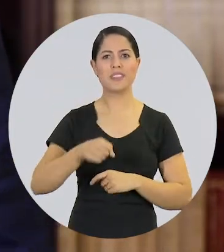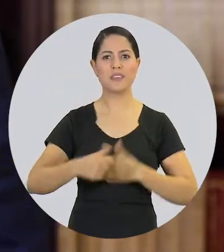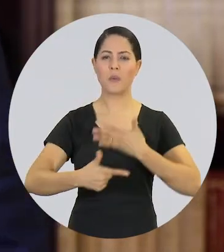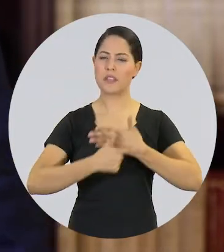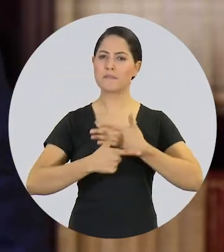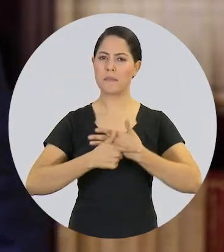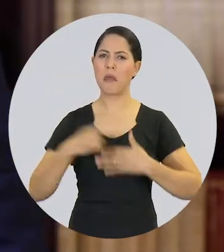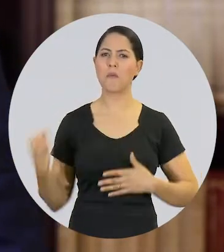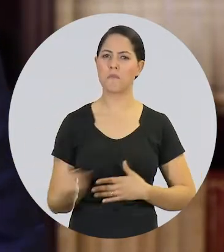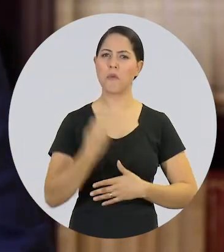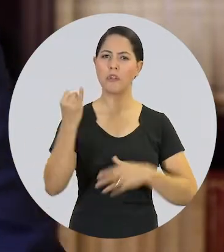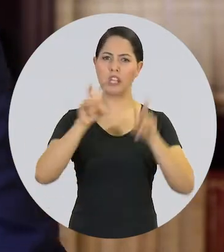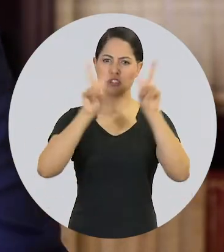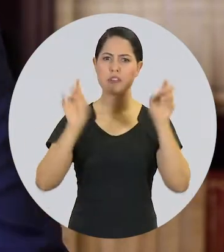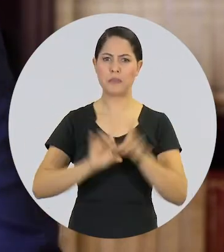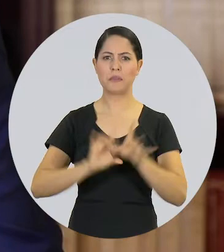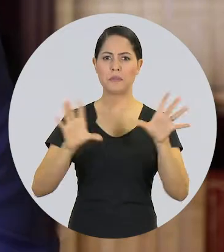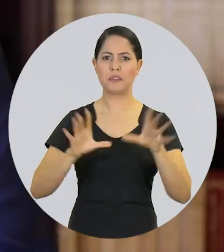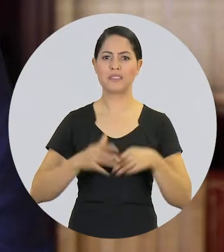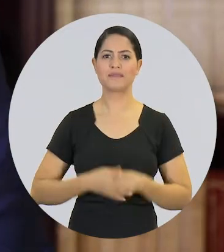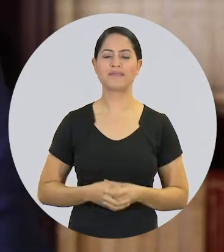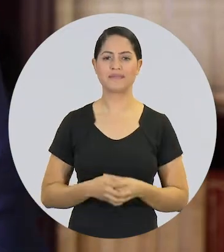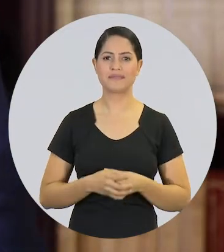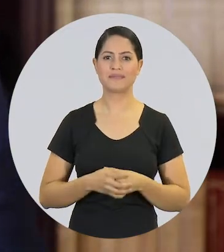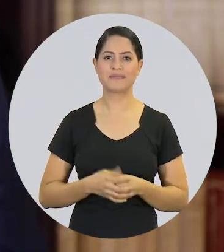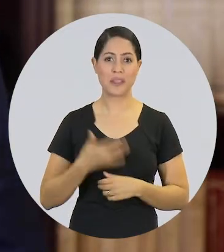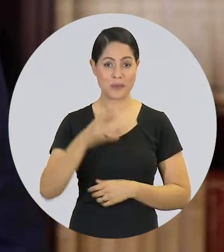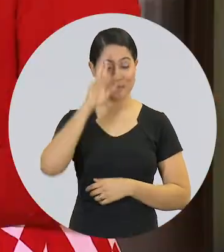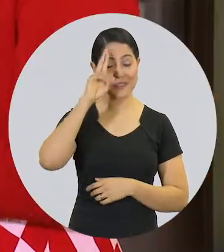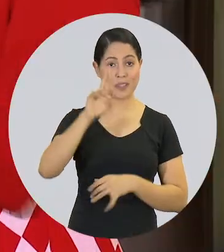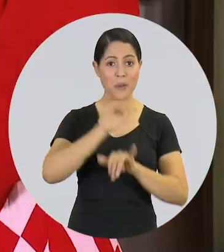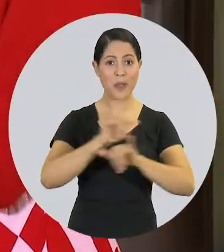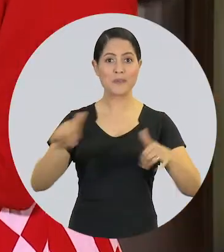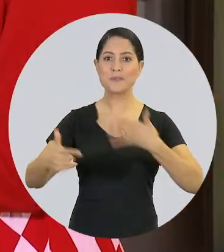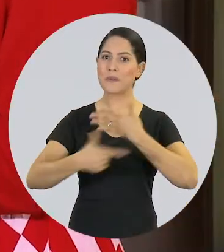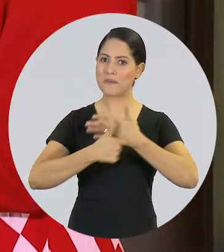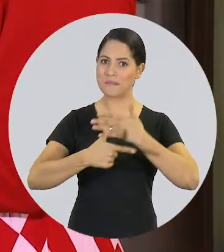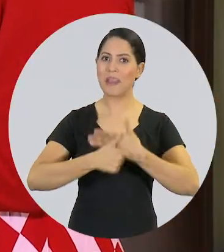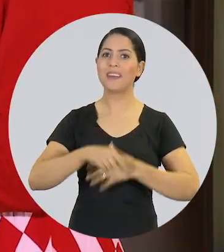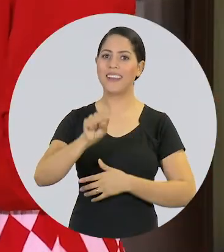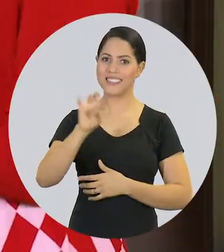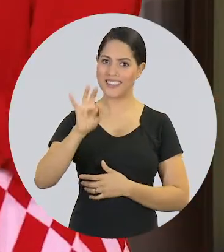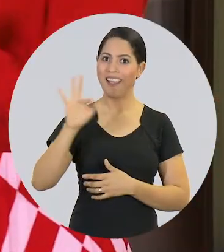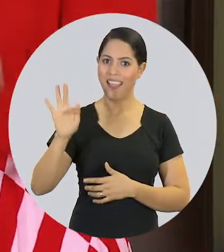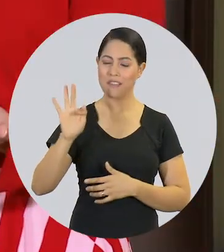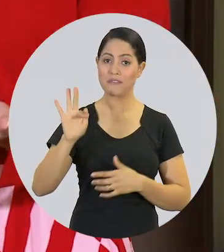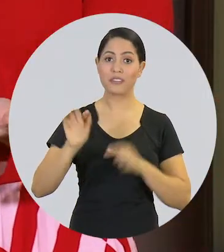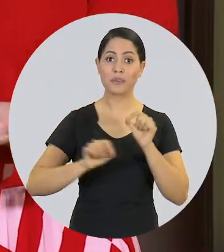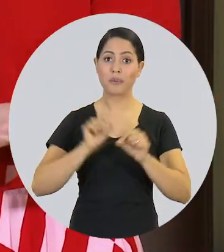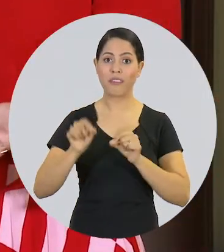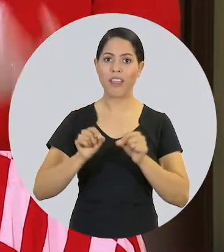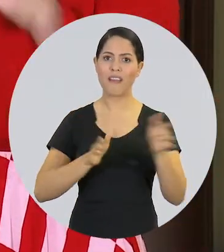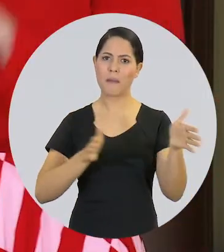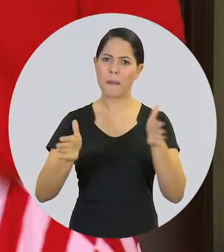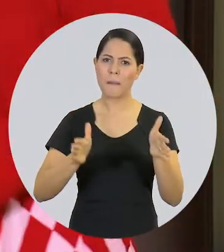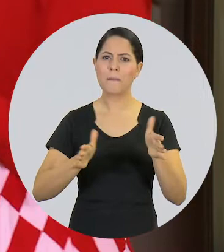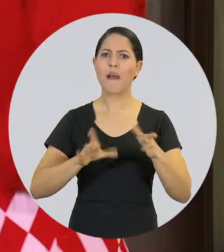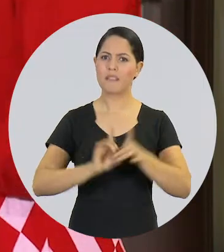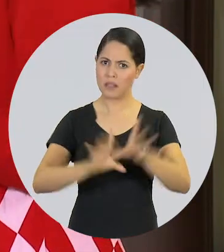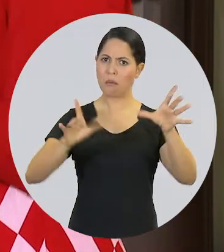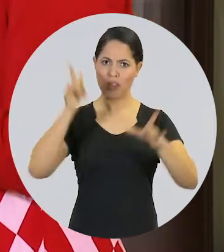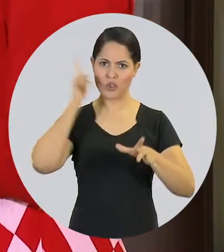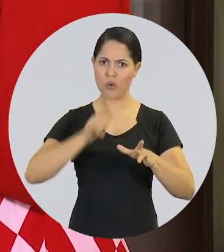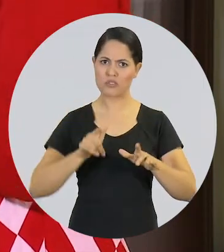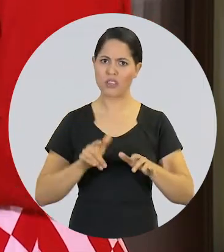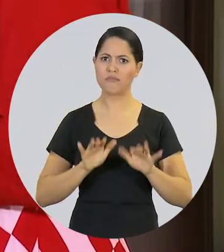preocupado com essa pauta e tem se direcionado nesse sentido. O senhor falou do papel do Supremo Tribunal Federal na manutenção do